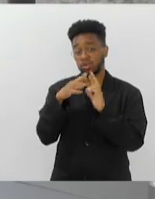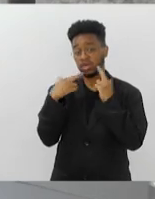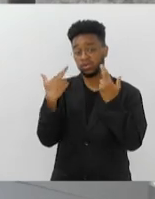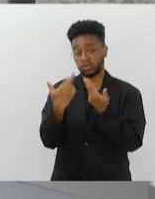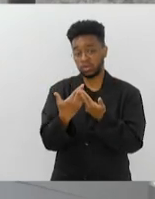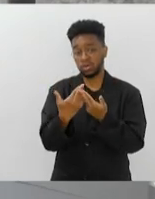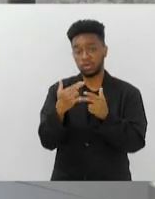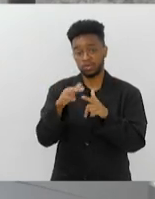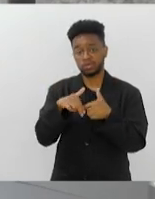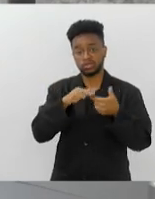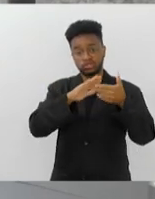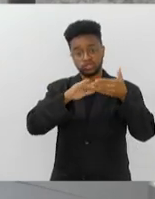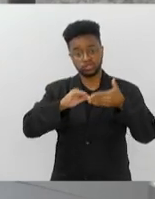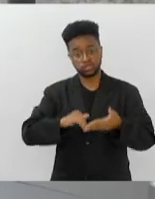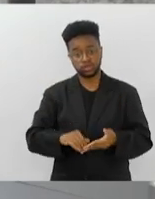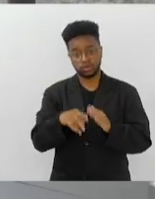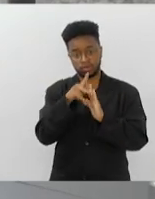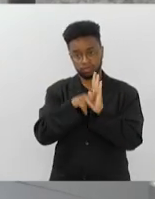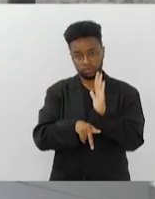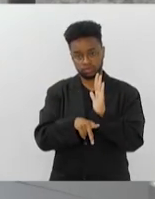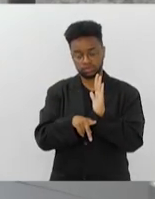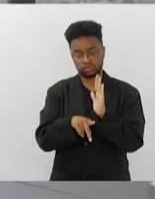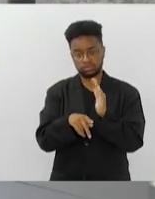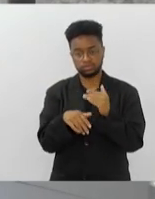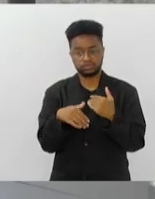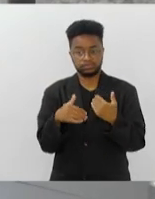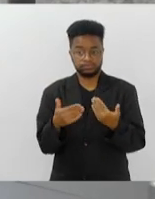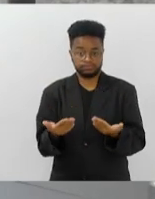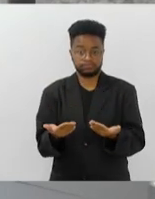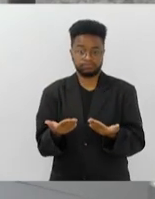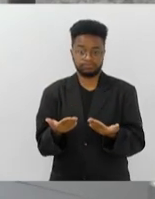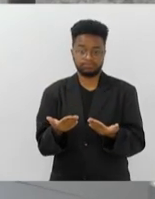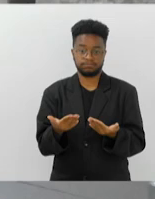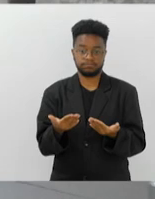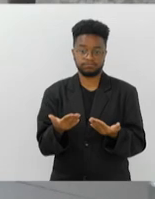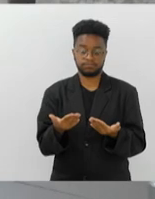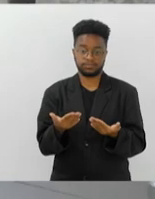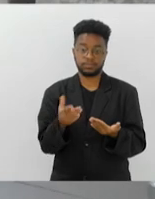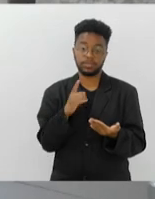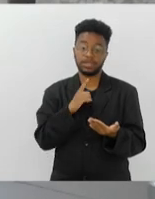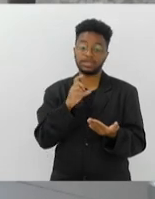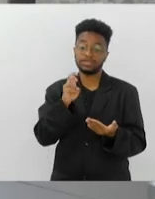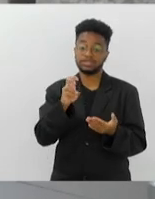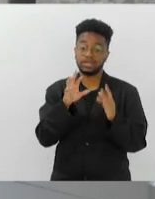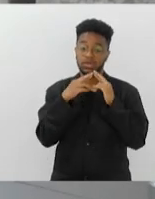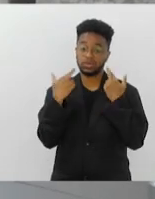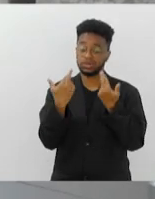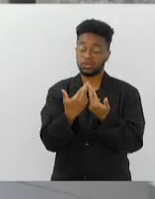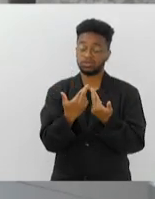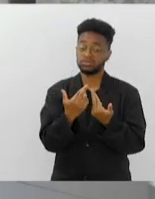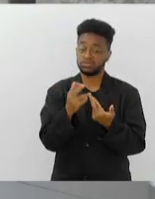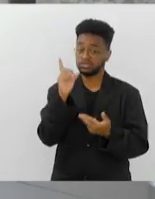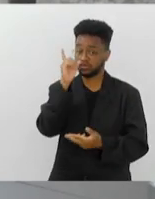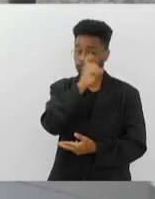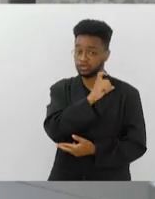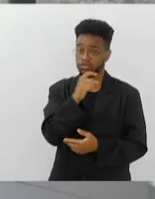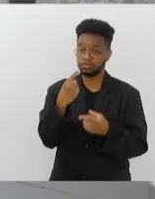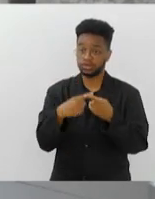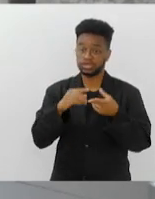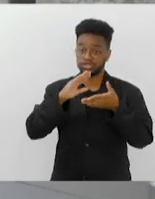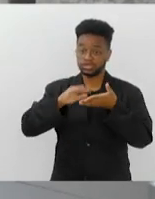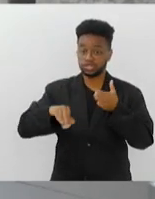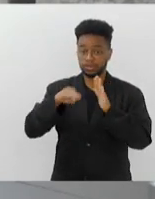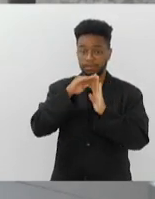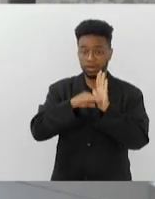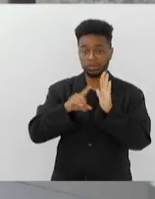projetos que foram retirados de pauta. E foram 5 sessões tenebrosas. Porque a gente tira de